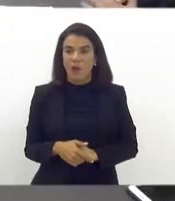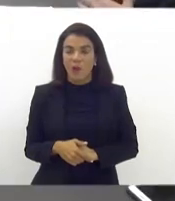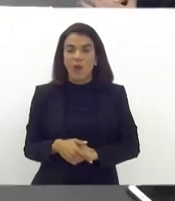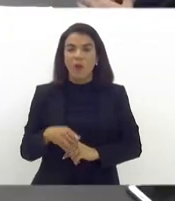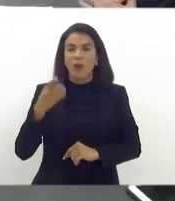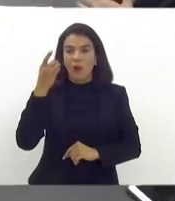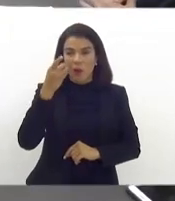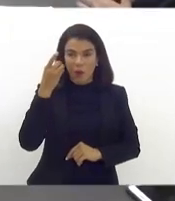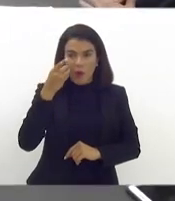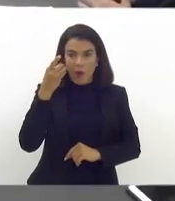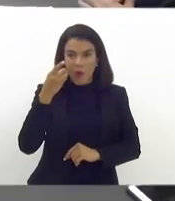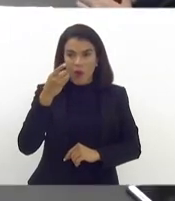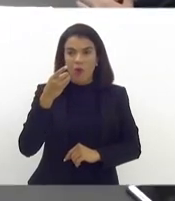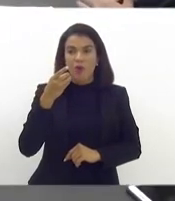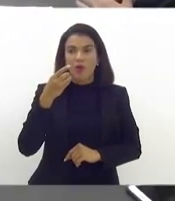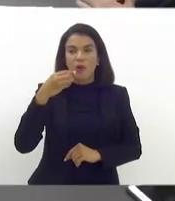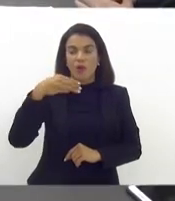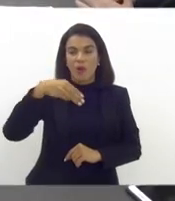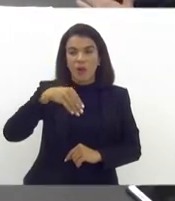Deputado Luiz Paulo, deputado Mink, no início da discussão,